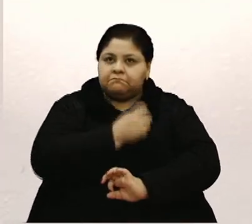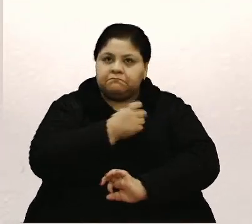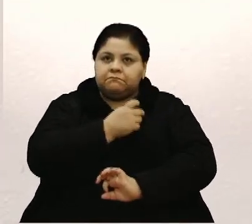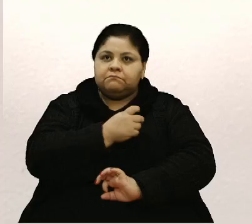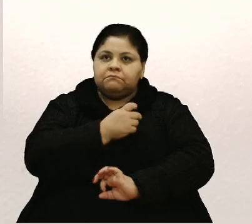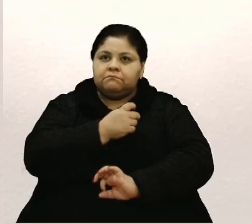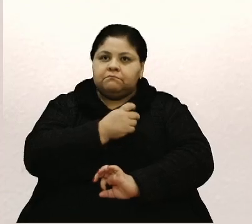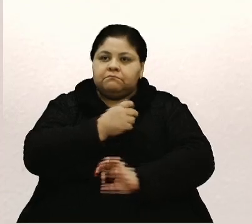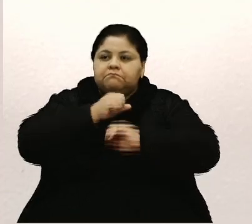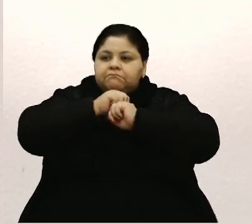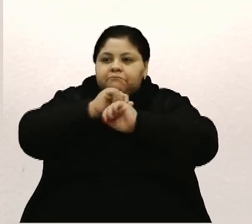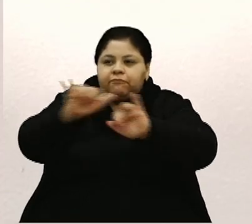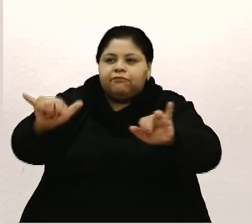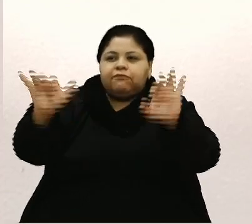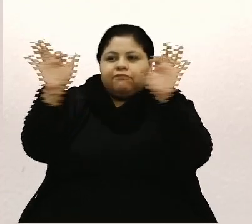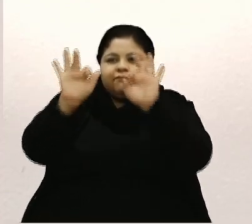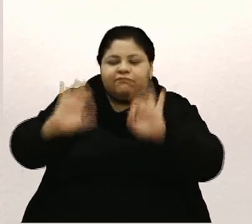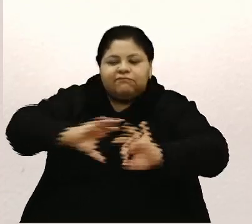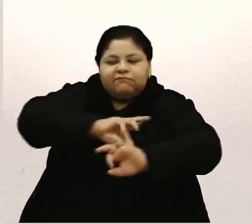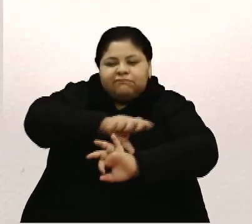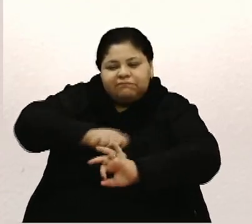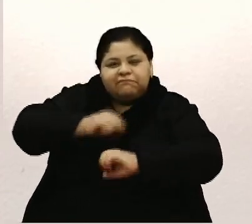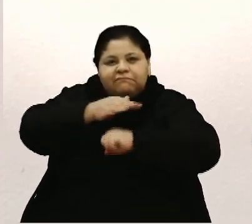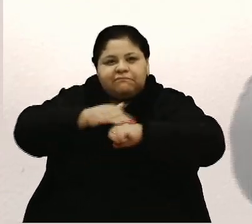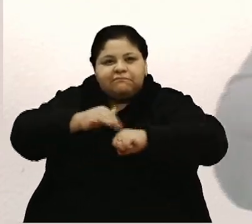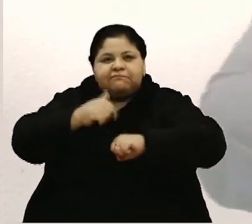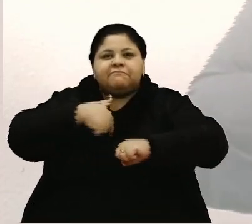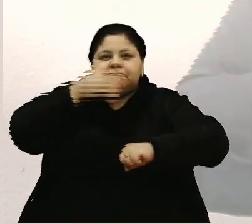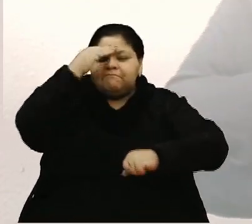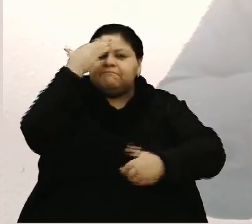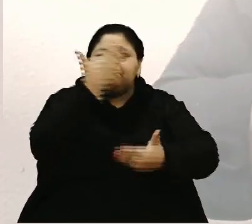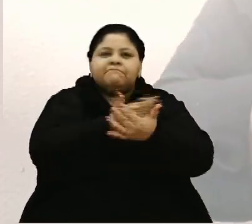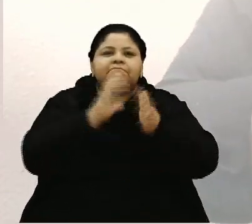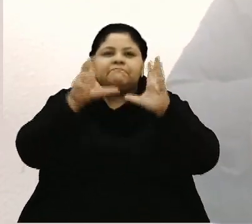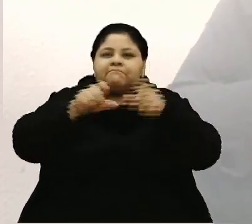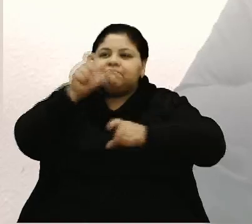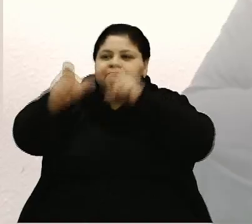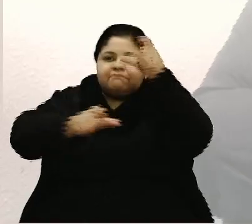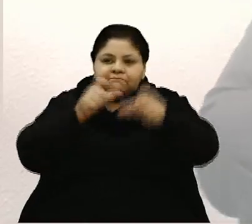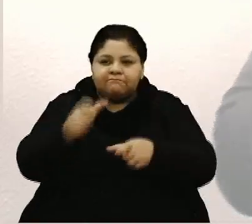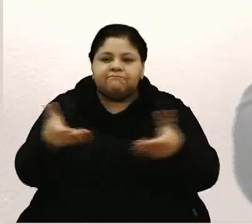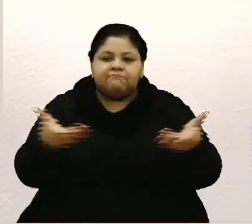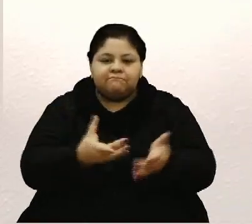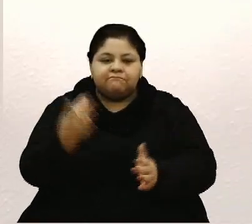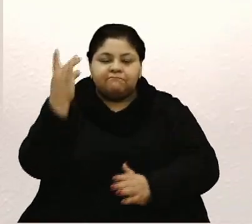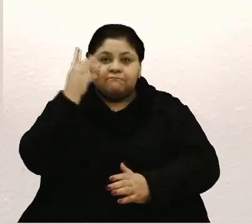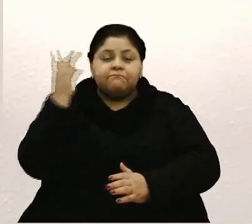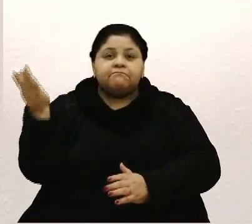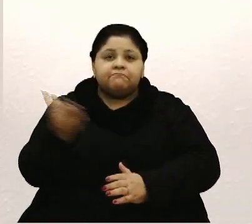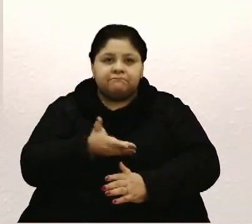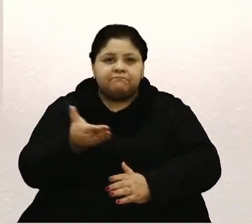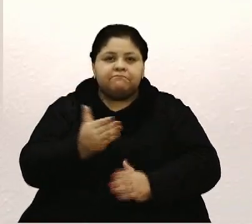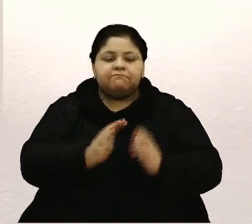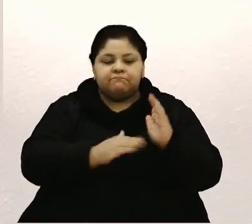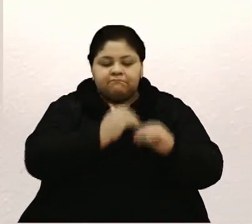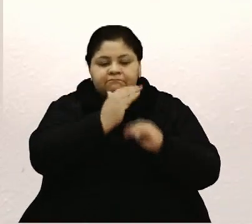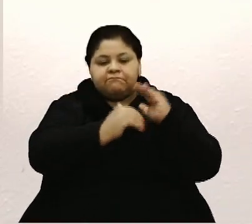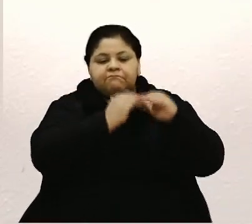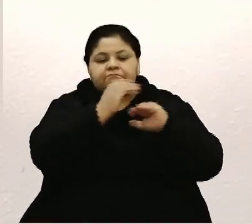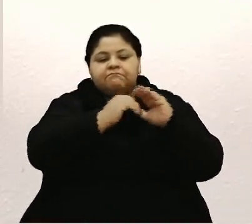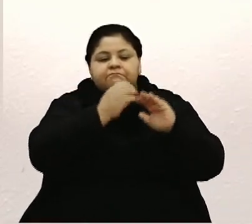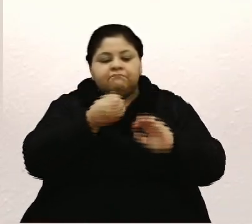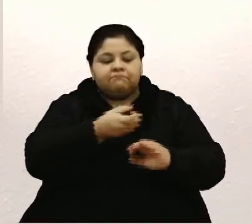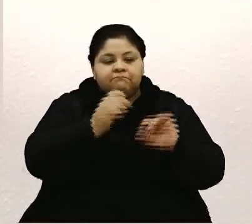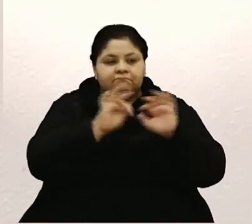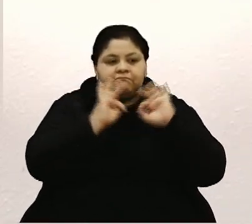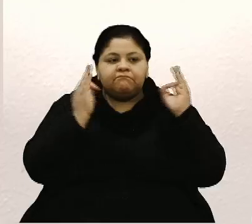muito afeto, muito amor e muito carinho. Tenho certeza absoluta que todas as pessoas que estão aqui presentes hoje construíram novas